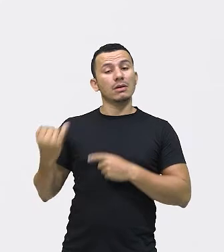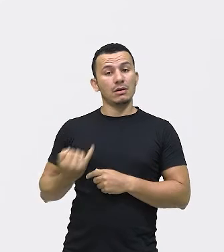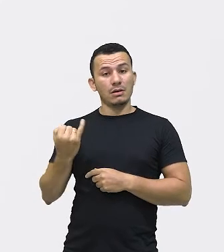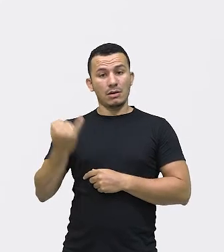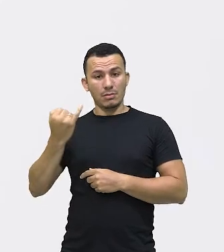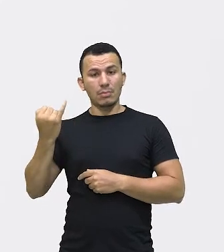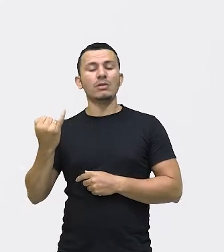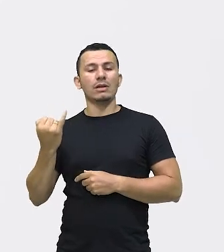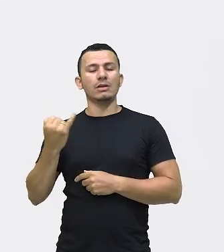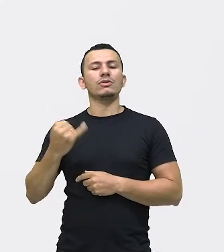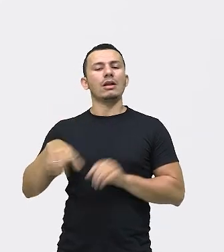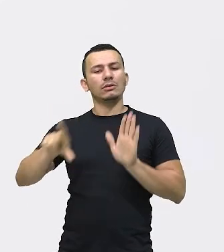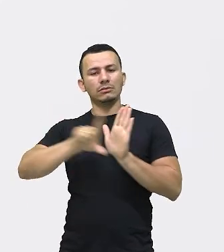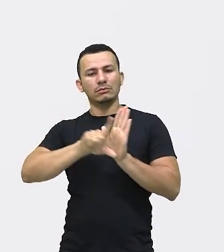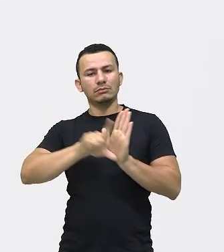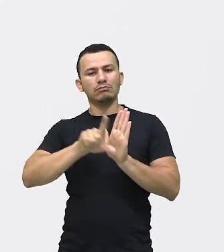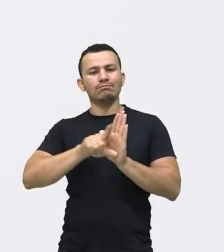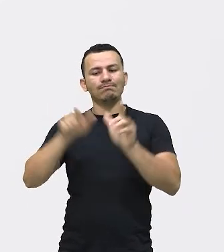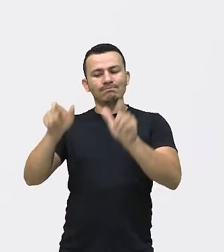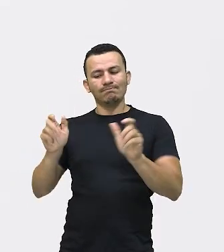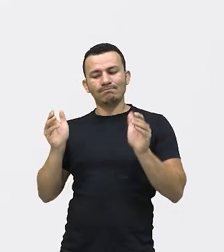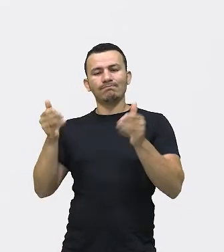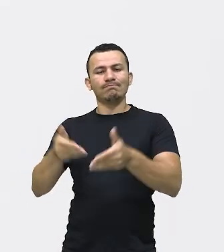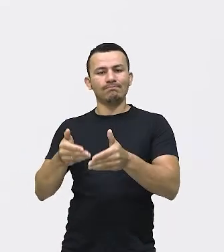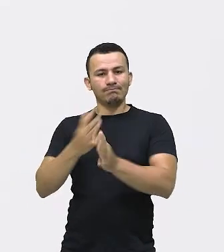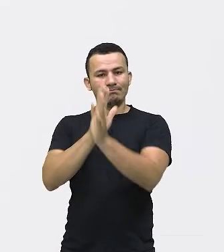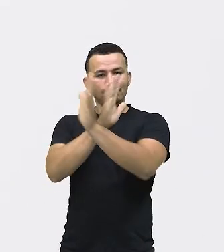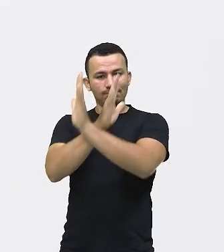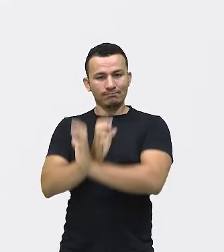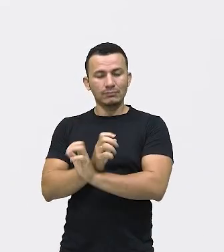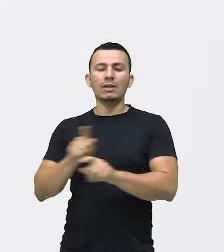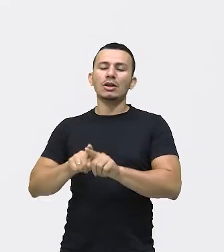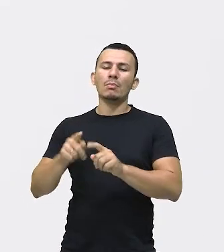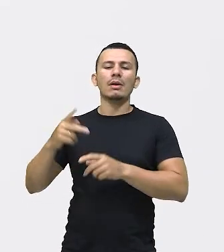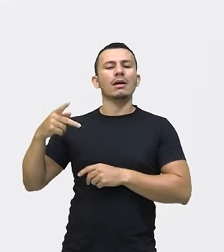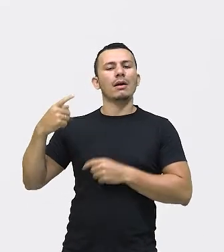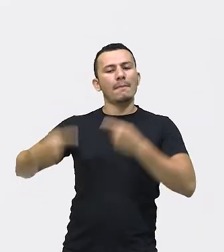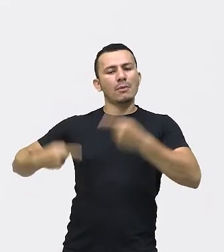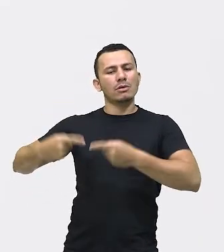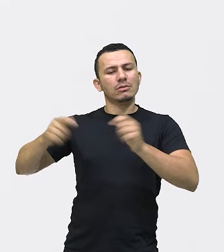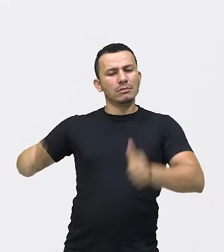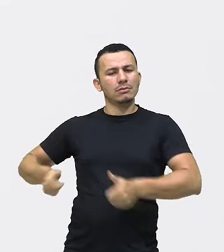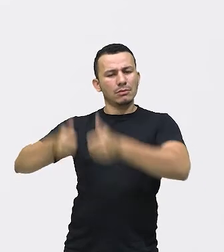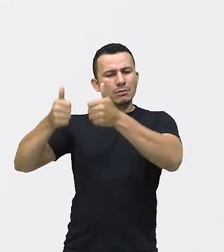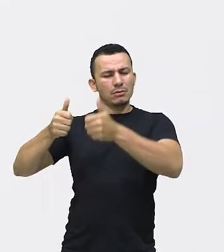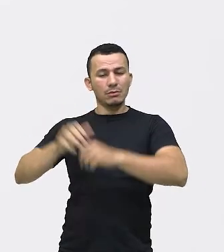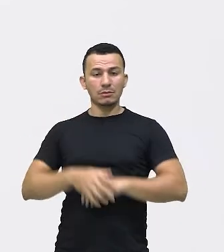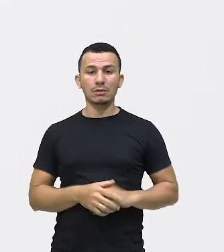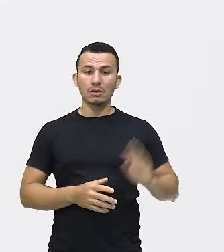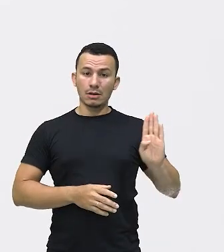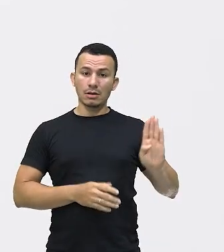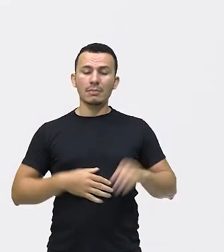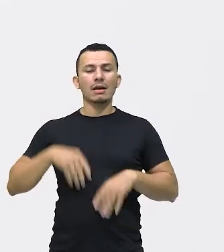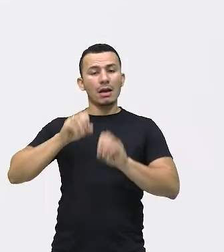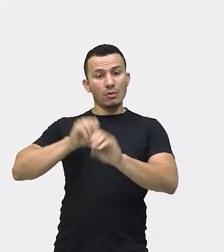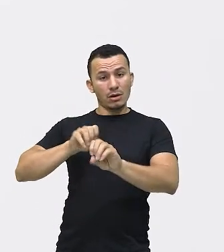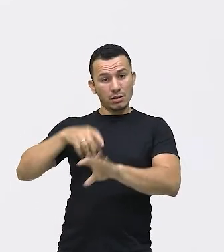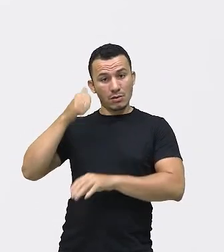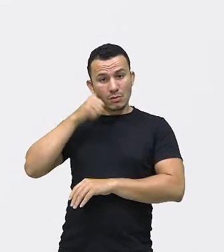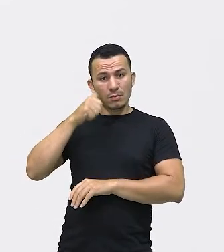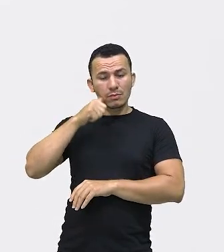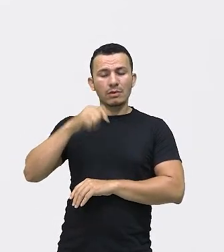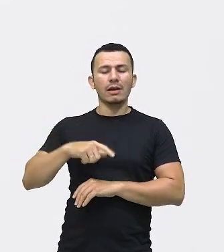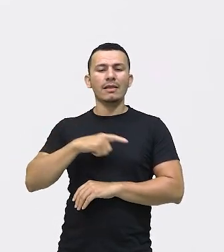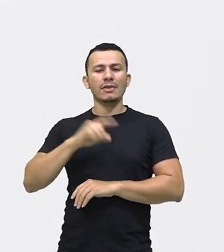elaboração de boas leis para Esparta e para melhorar a política da cidade? Letra B. A educação da mulher era